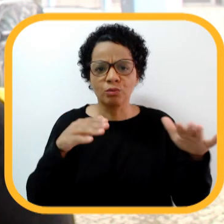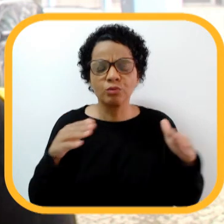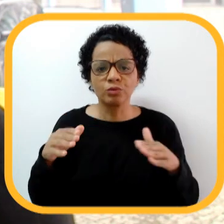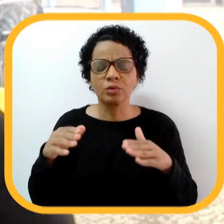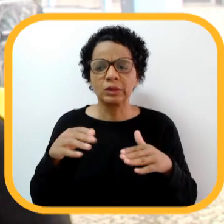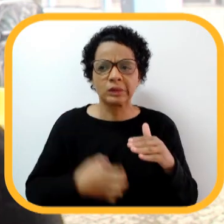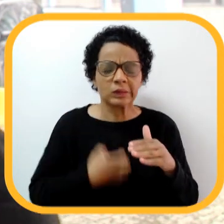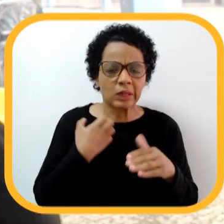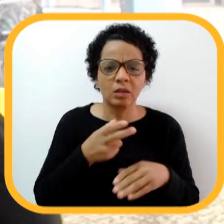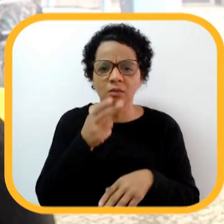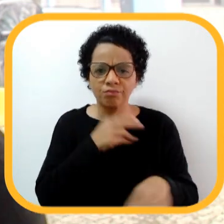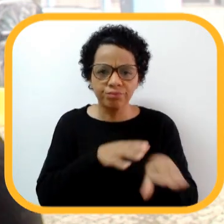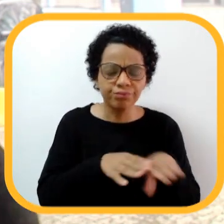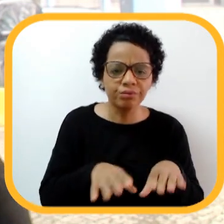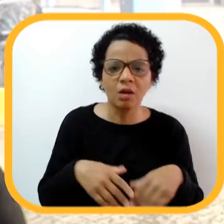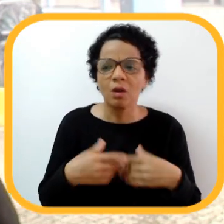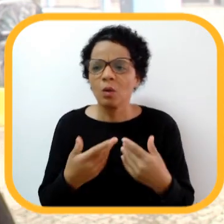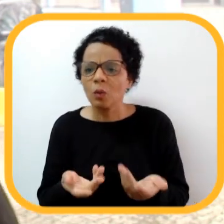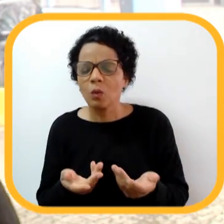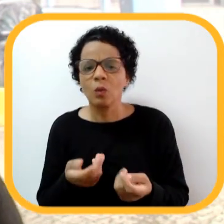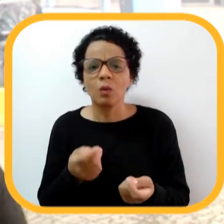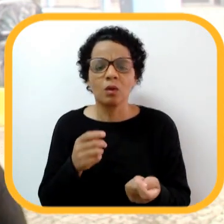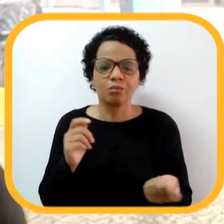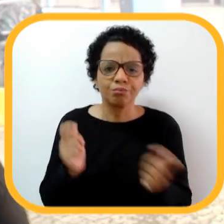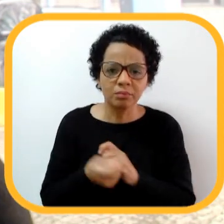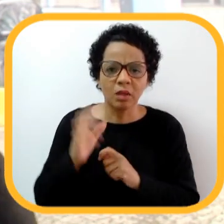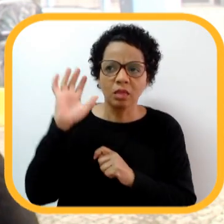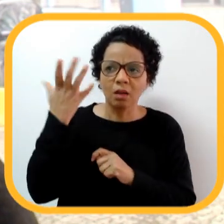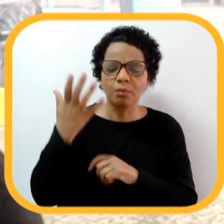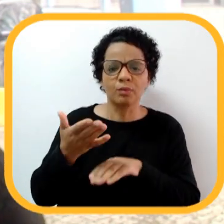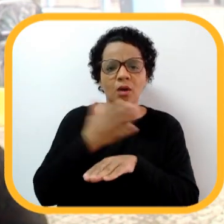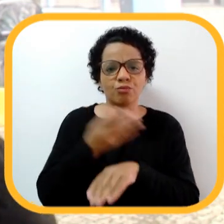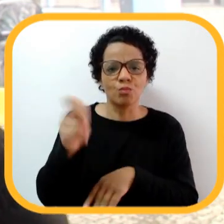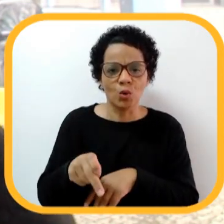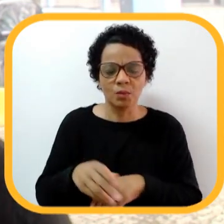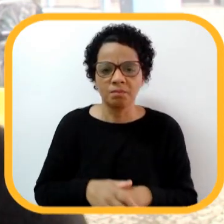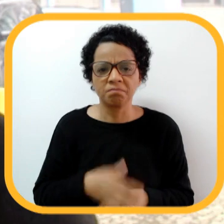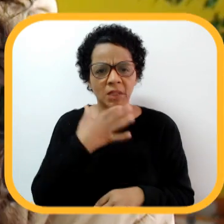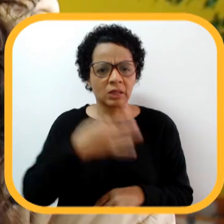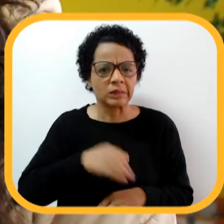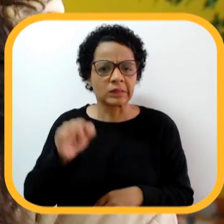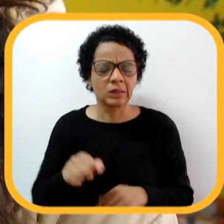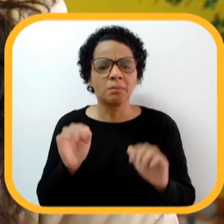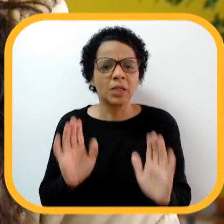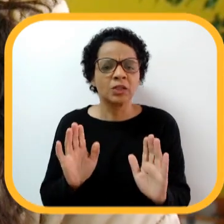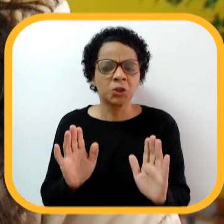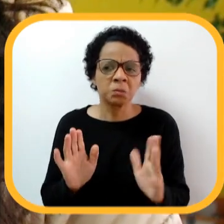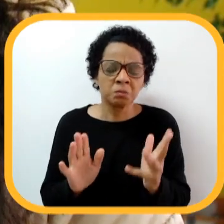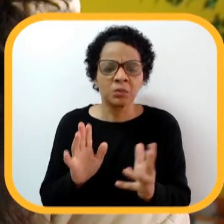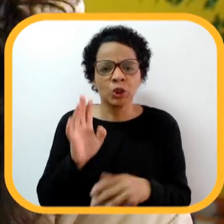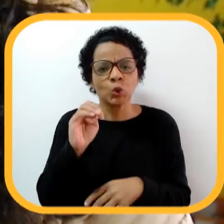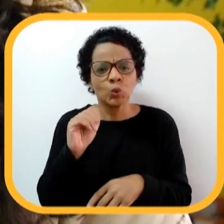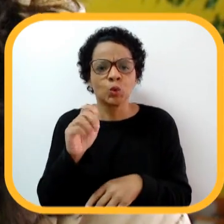reagir a vários tremores ou até das próprias mudanças meteorológicas antes disso acontecer? Acredito que sim,